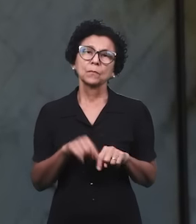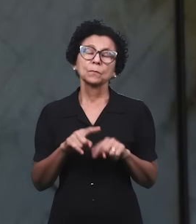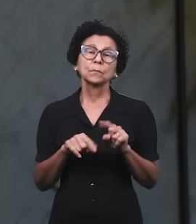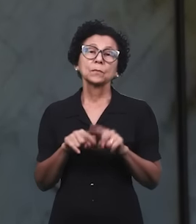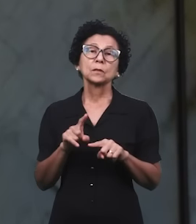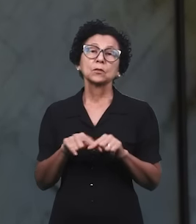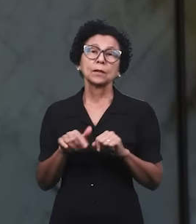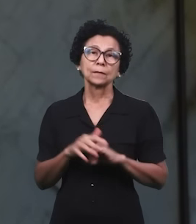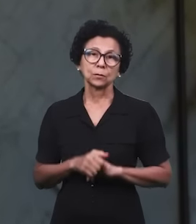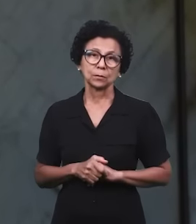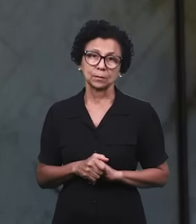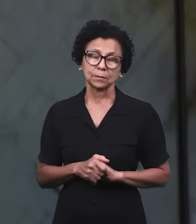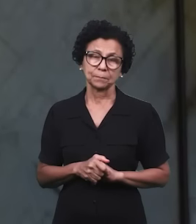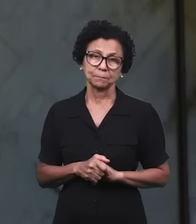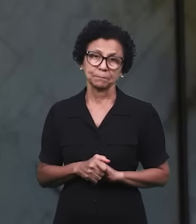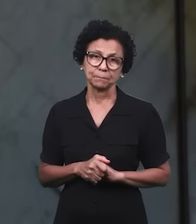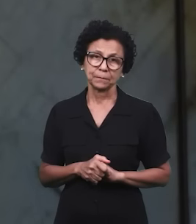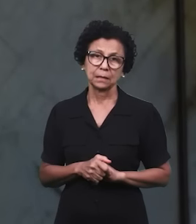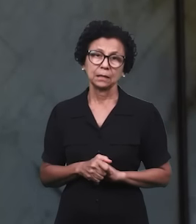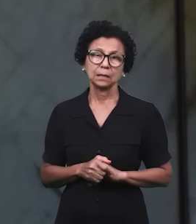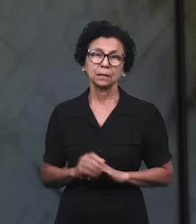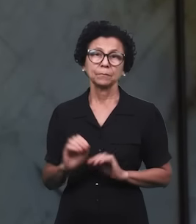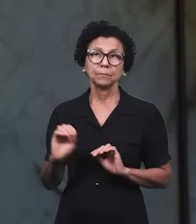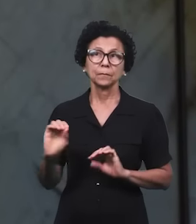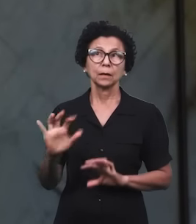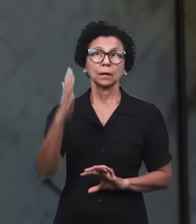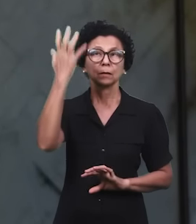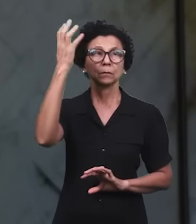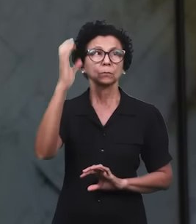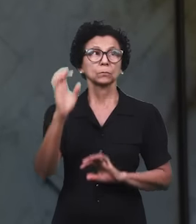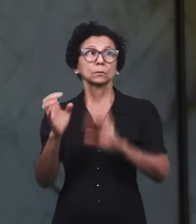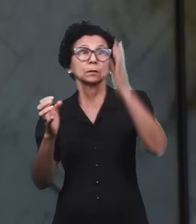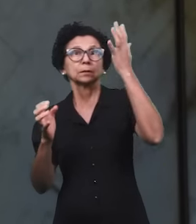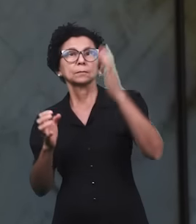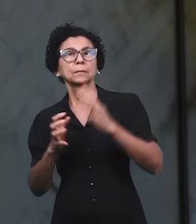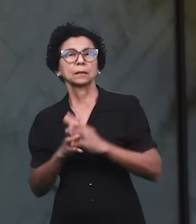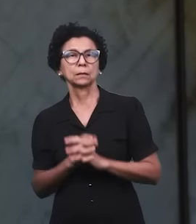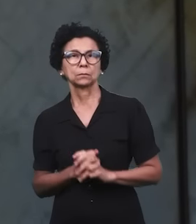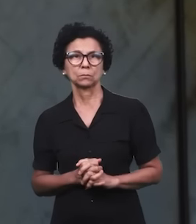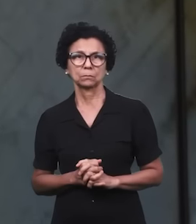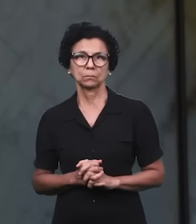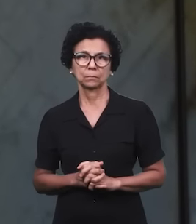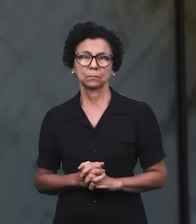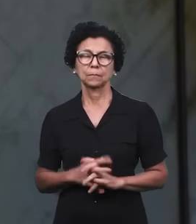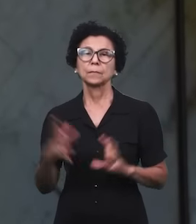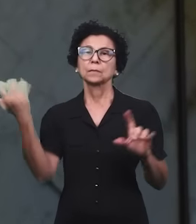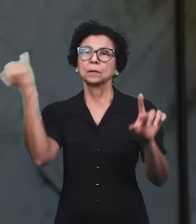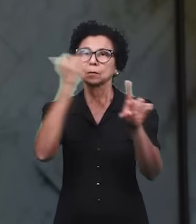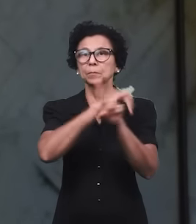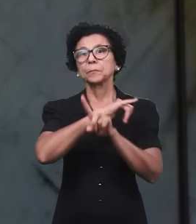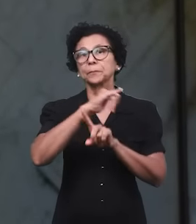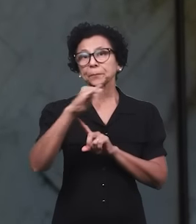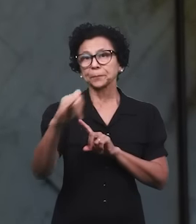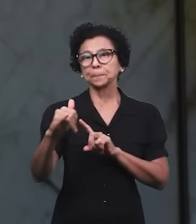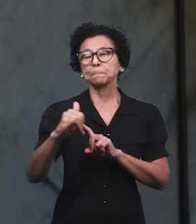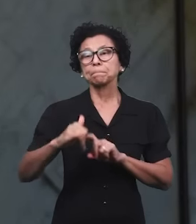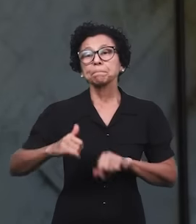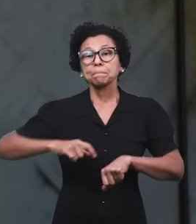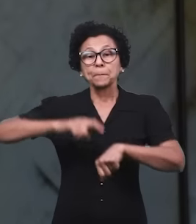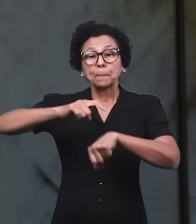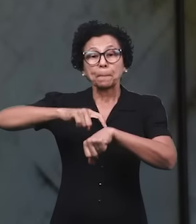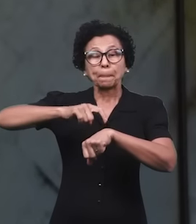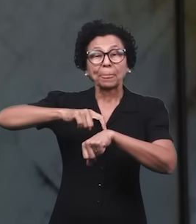dos sinais. Quando nós vemos isso, sinais, nós temos ali um evento, não é? Profético. Então, naquele